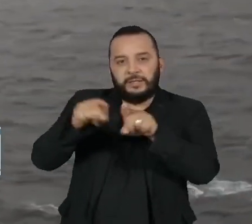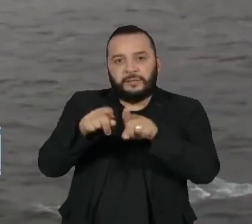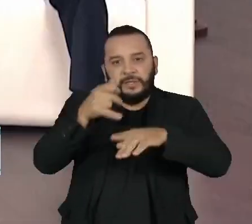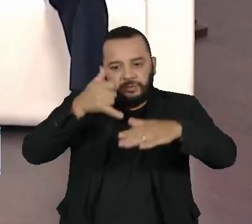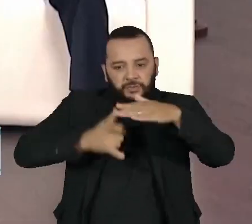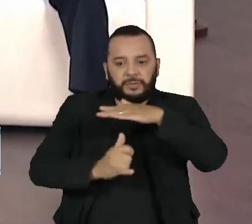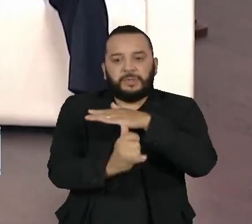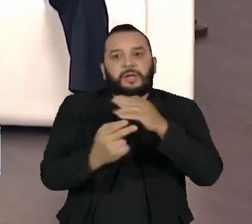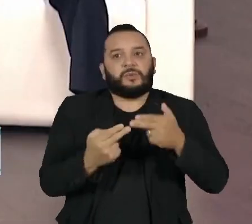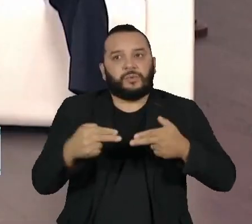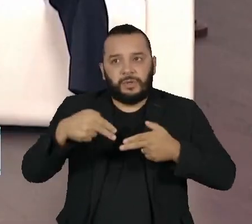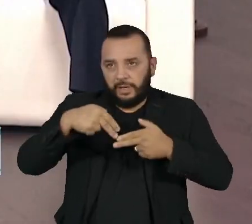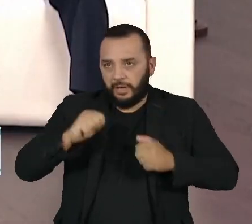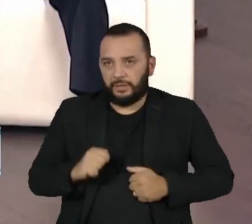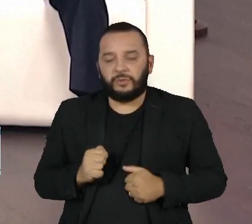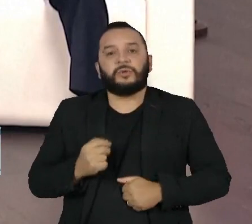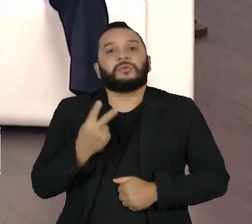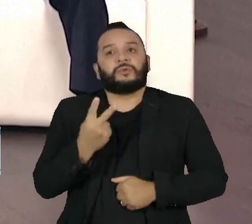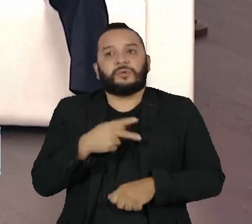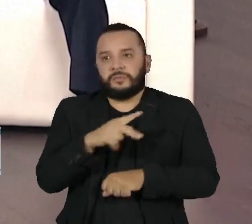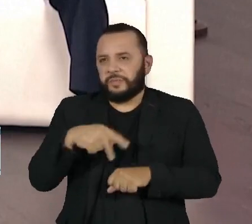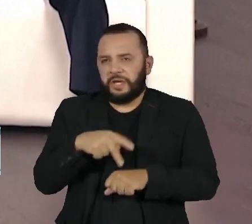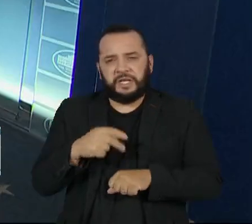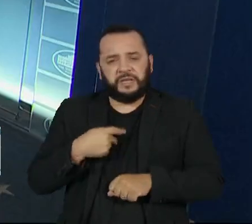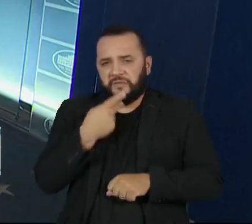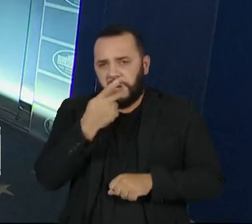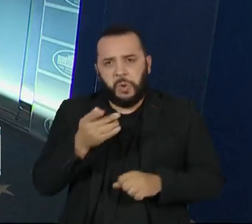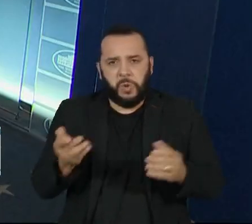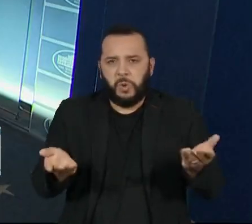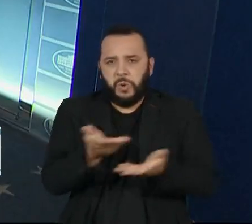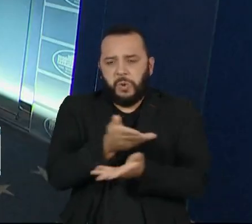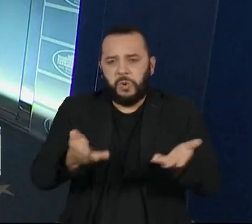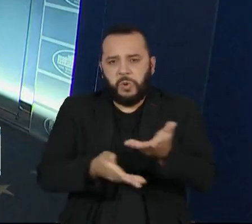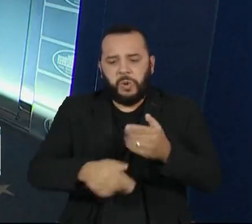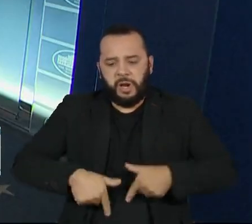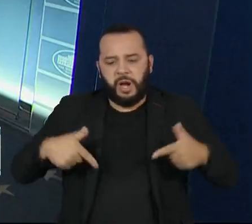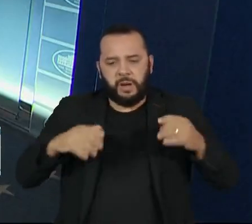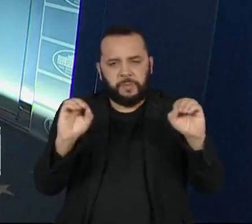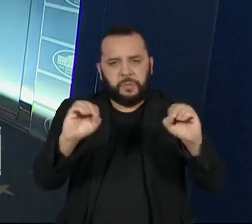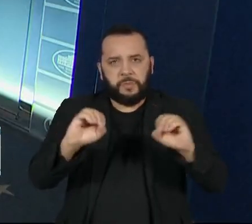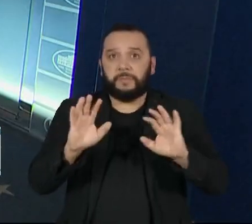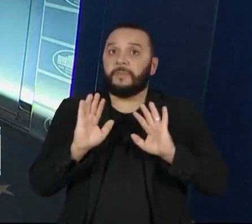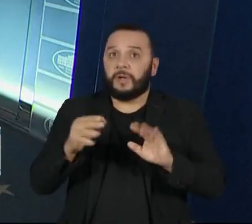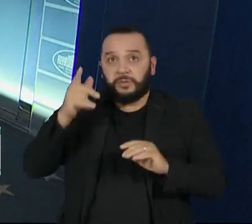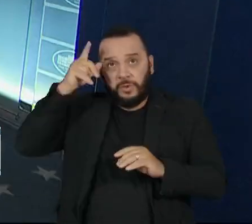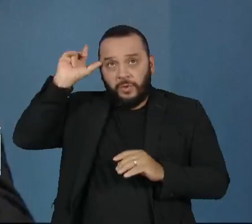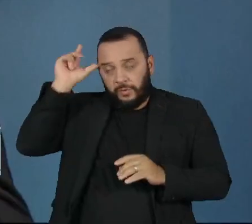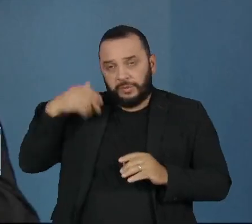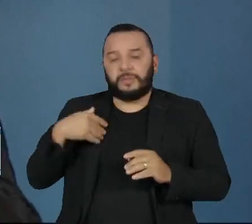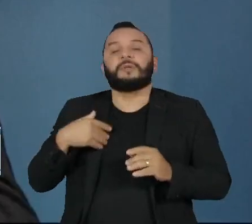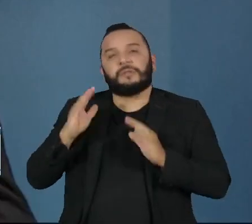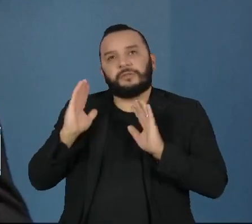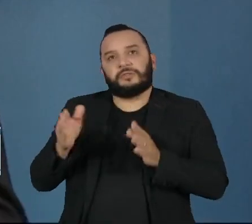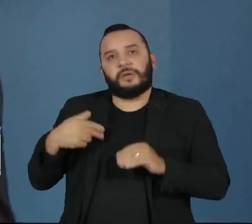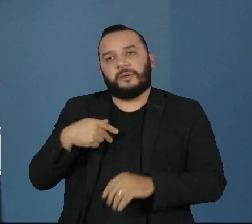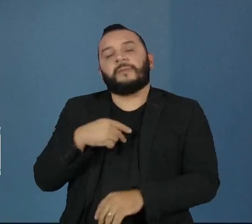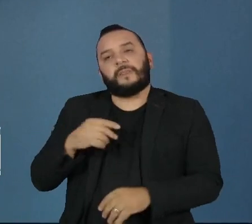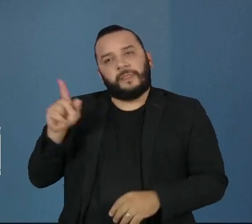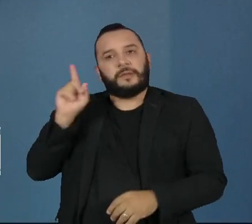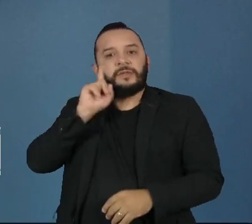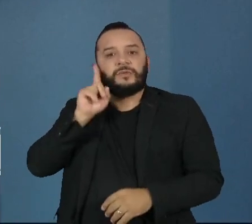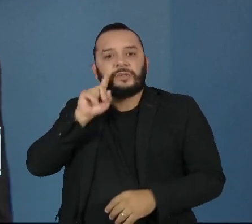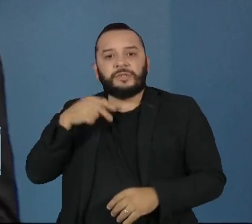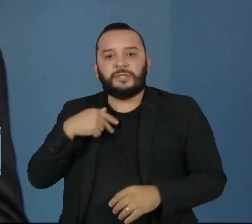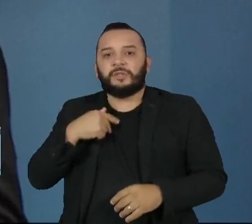nucleares os dois países negam a troca de favores ontem o conselheiro de segurança nacional da Casa Branca Jackie challevan pediu para